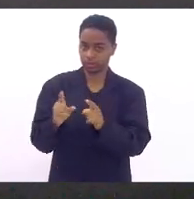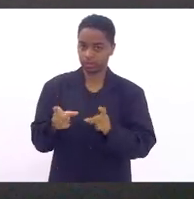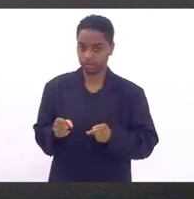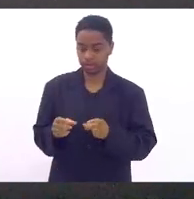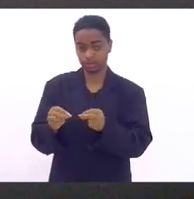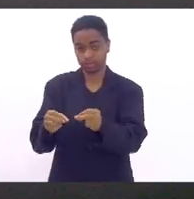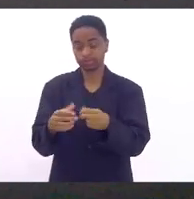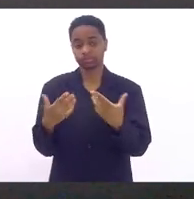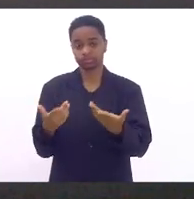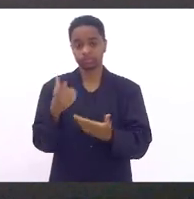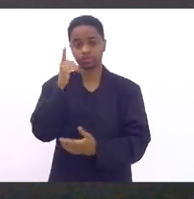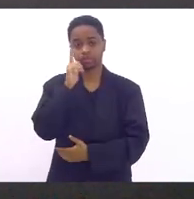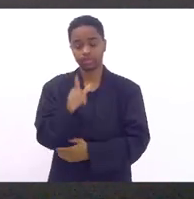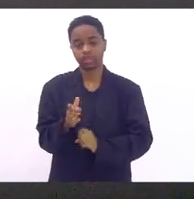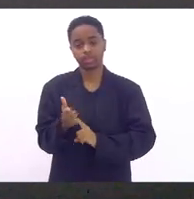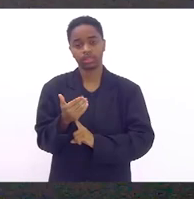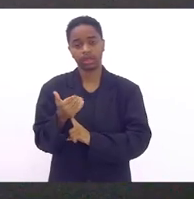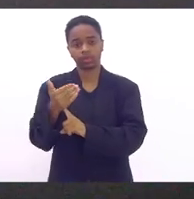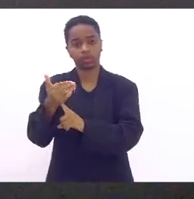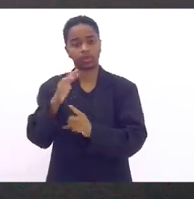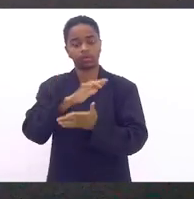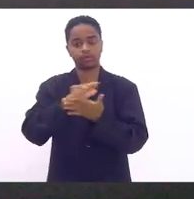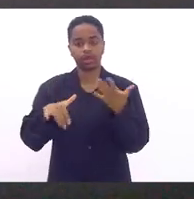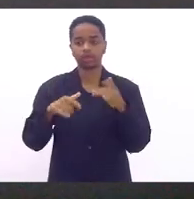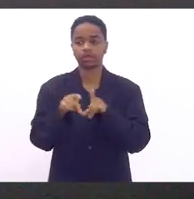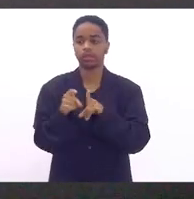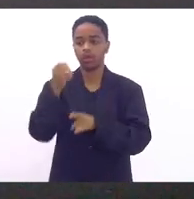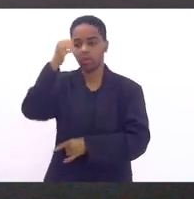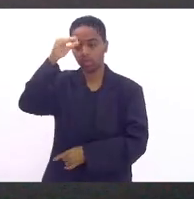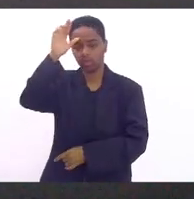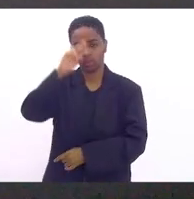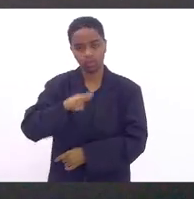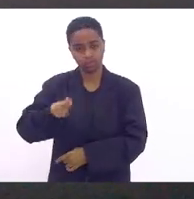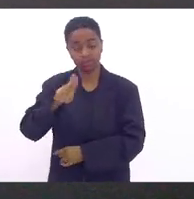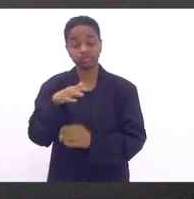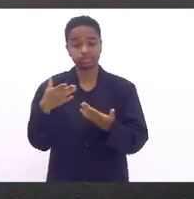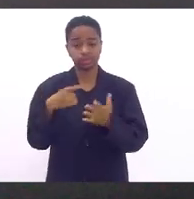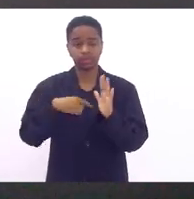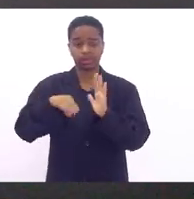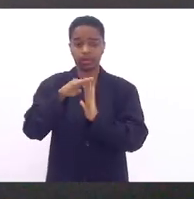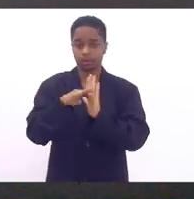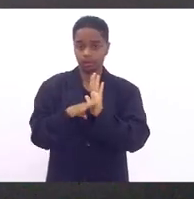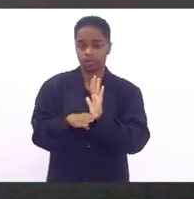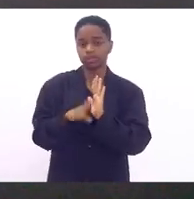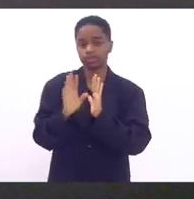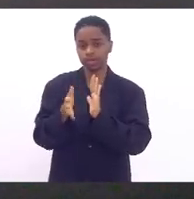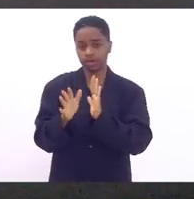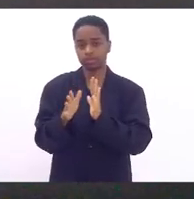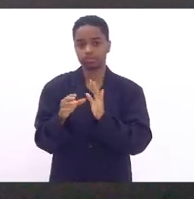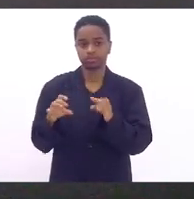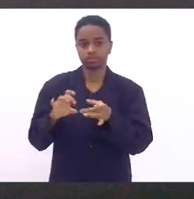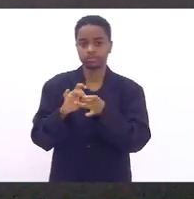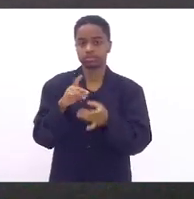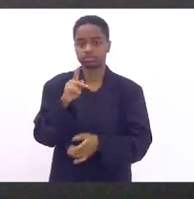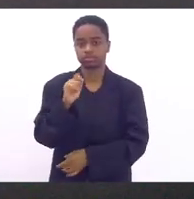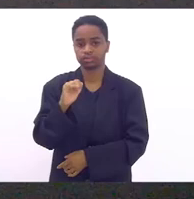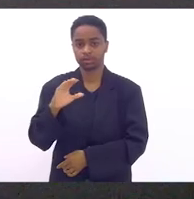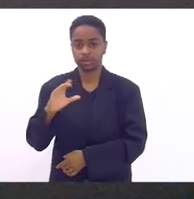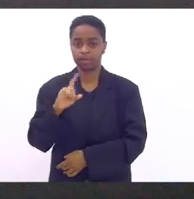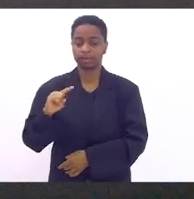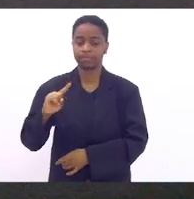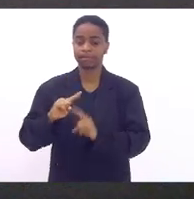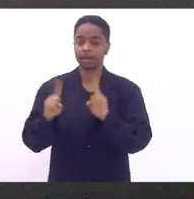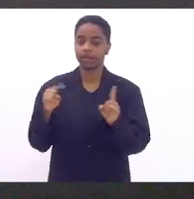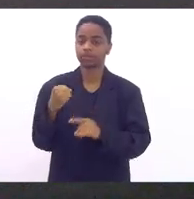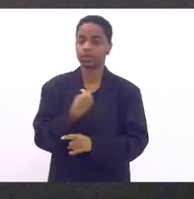muita tecnologia vai transbordar muito conhecimento a partir dele eles têm um um programa Claro no pac nós temos que construir o nosso e levar